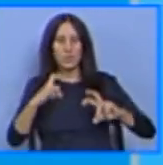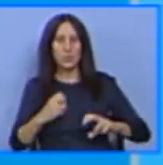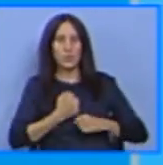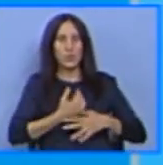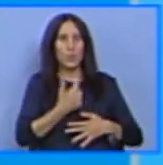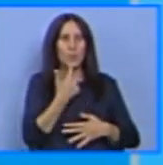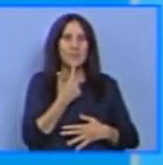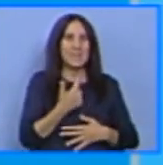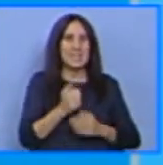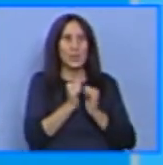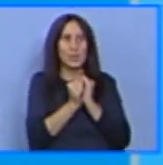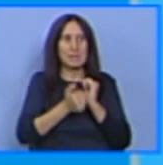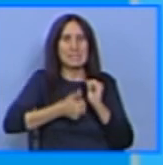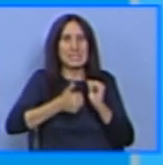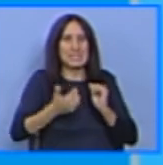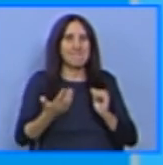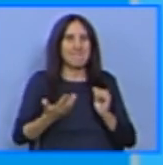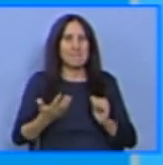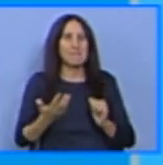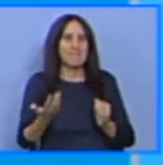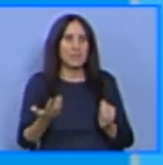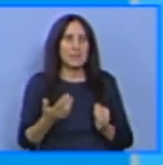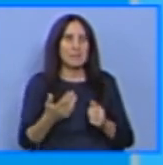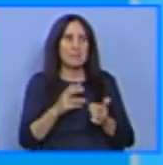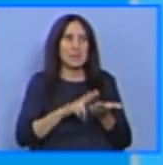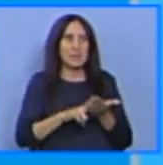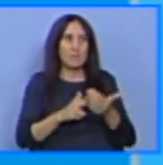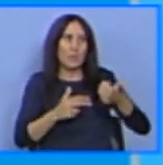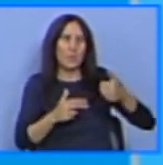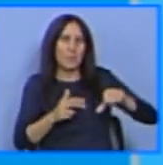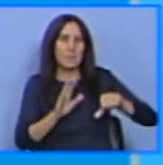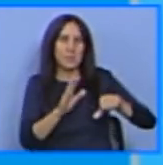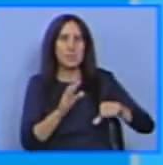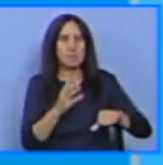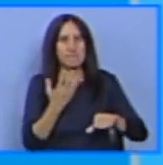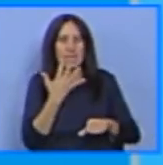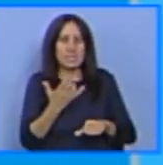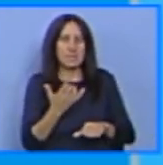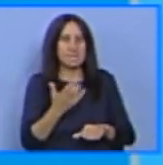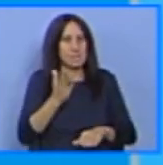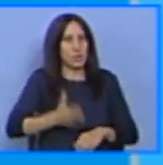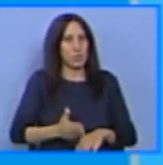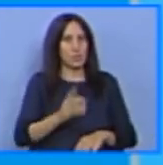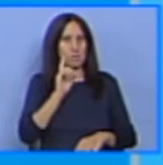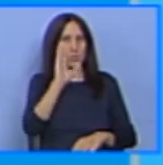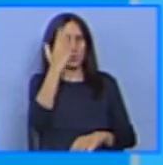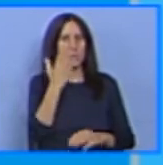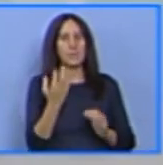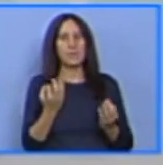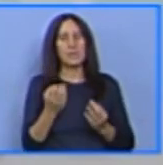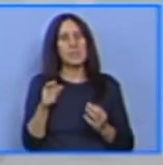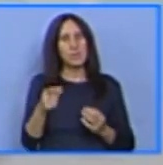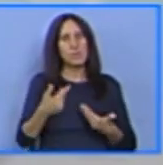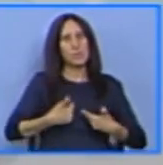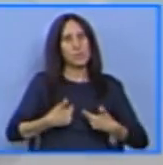são muito agarrados aos documentos, claro, eventualmente por boas e más razões, mas eu acho que há aqui um fundo de rigor que é, de facto, importante e, portanto, eu acho que isso